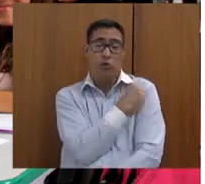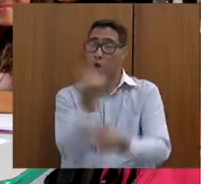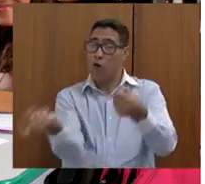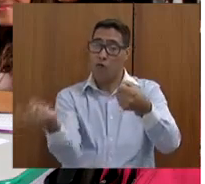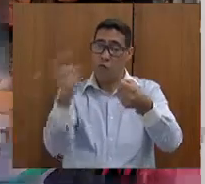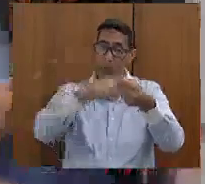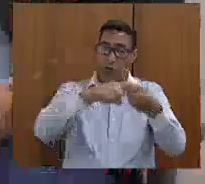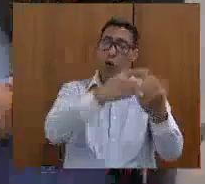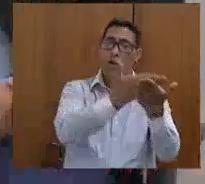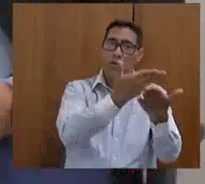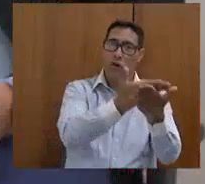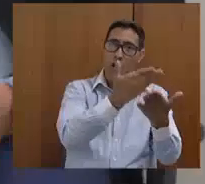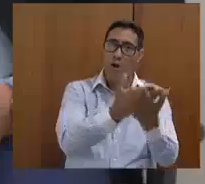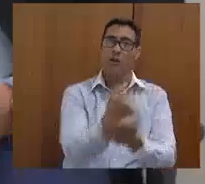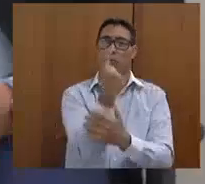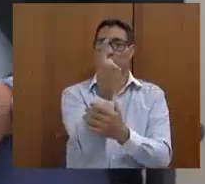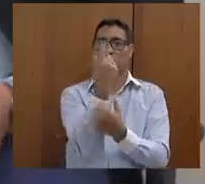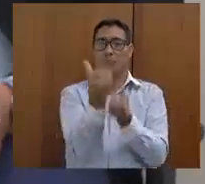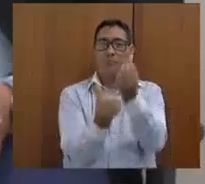identificamos